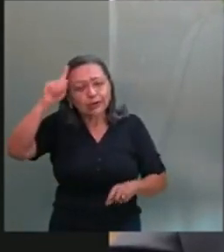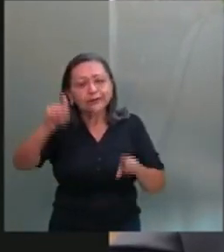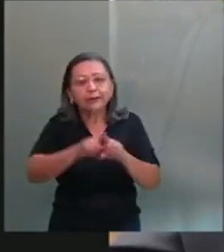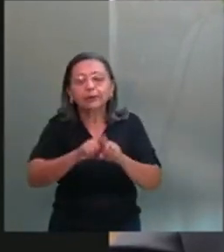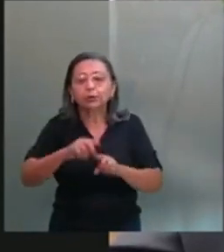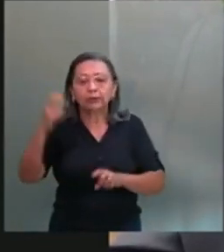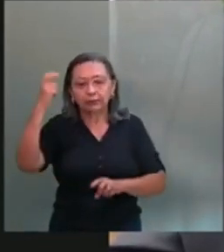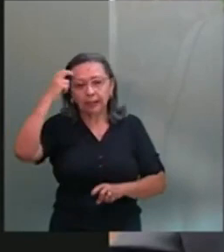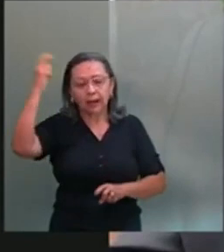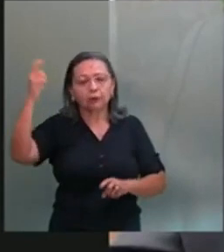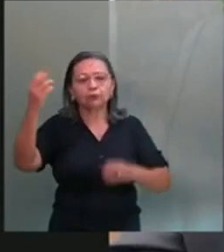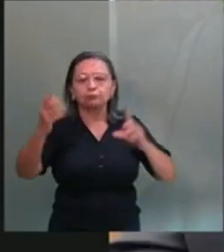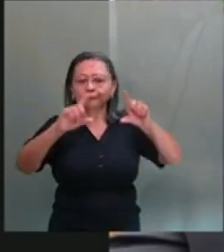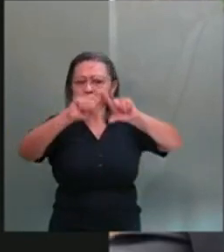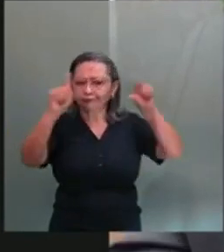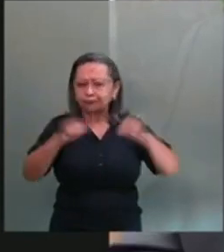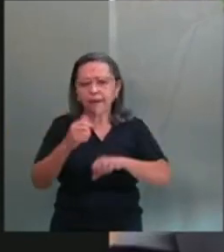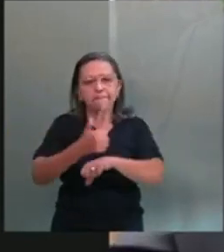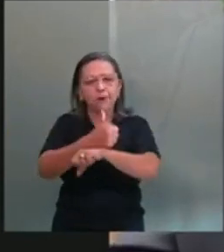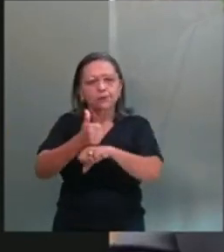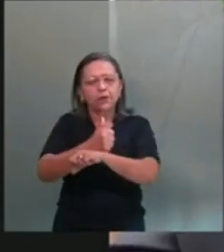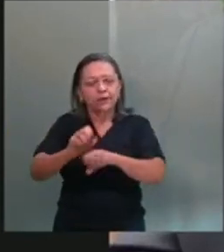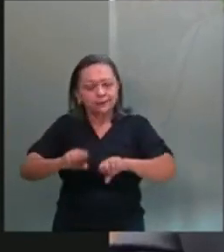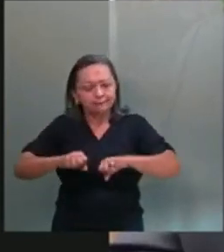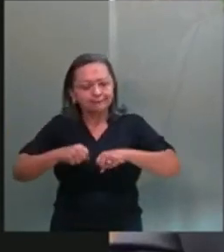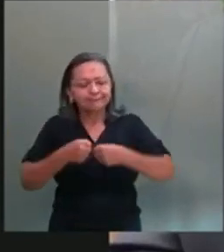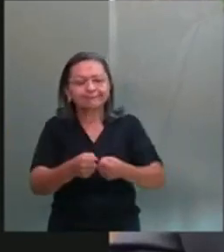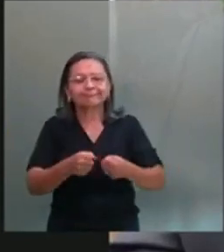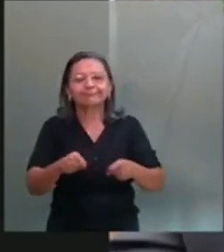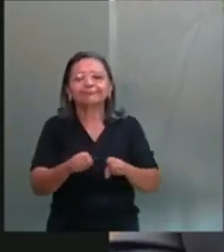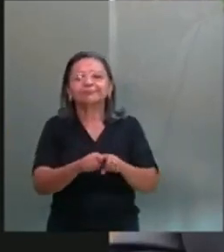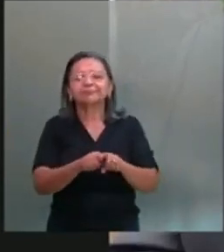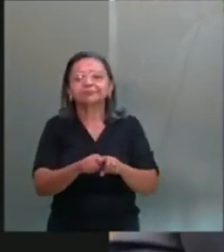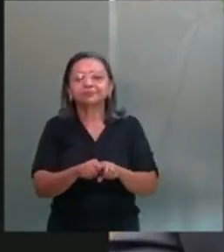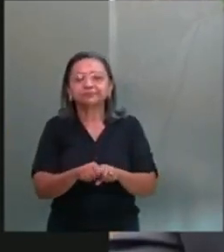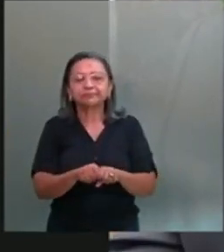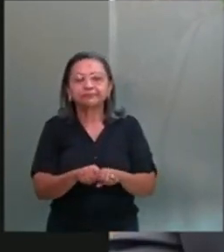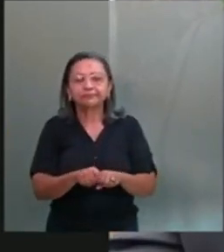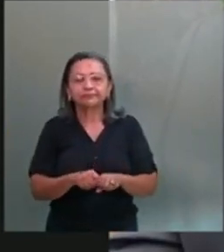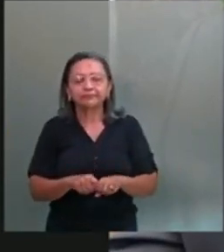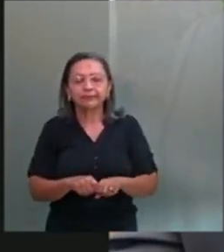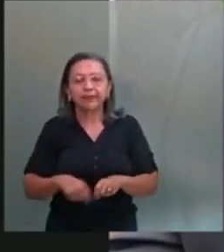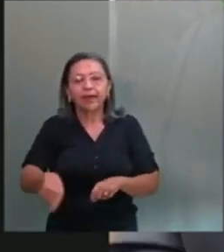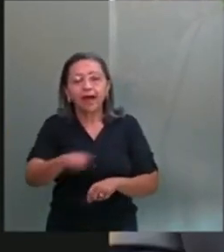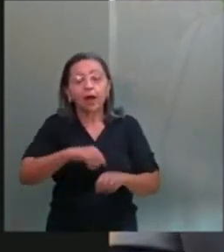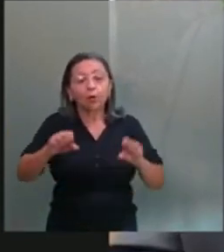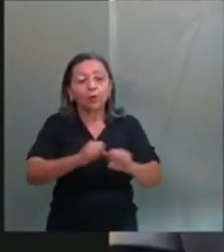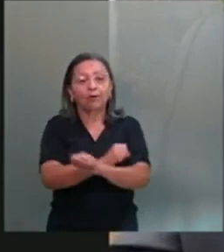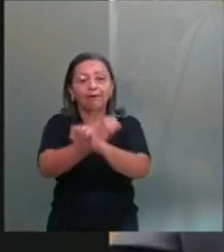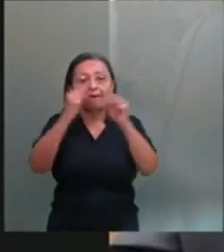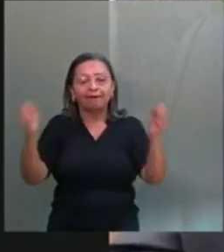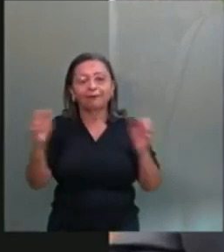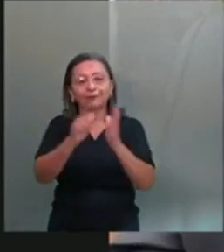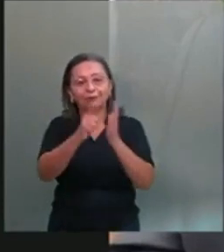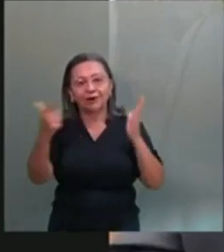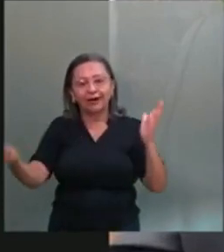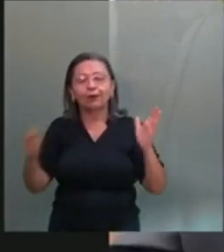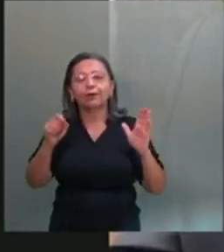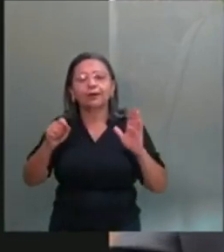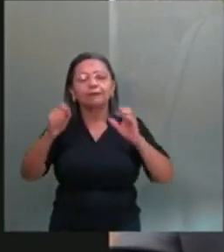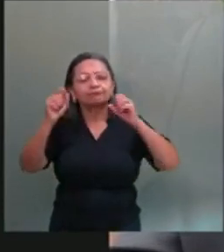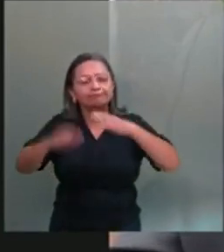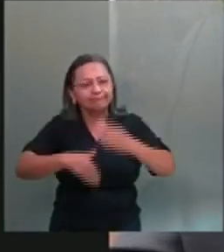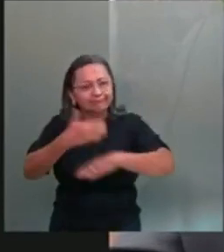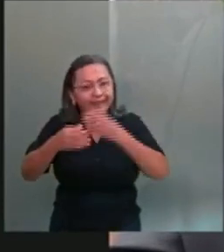talento dos servidores, profissionais dedicados ao ao sistema jornalístico que se